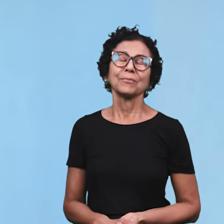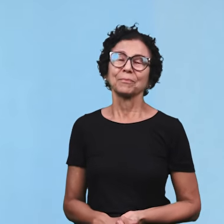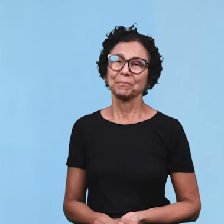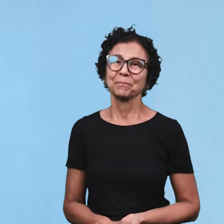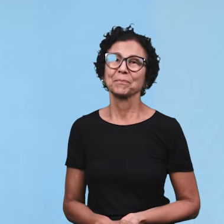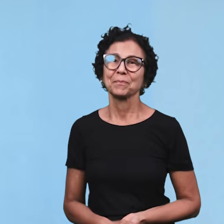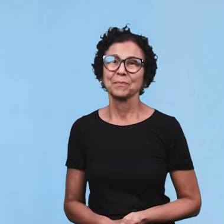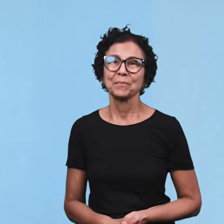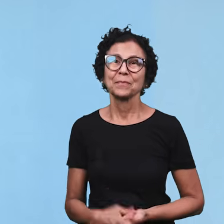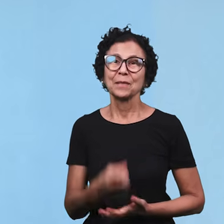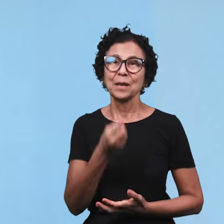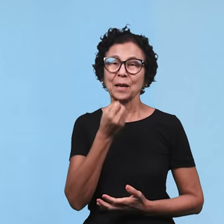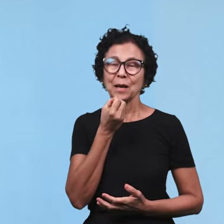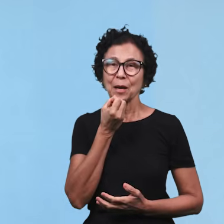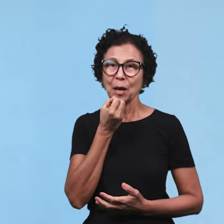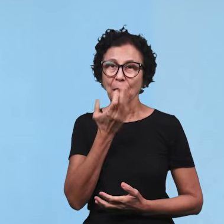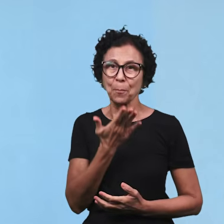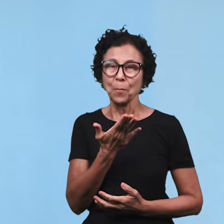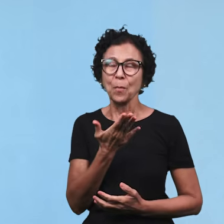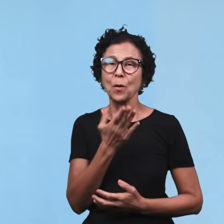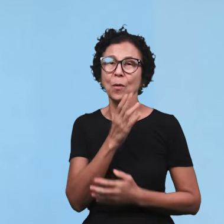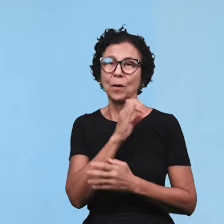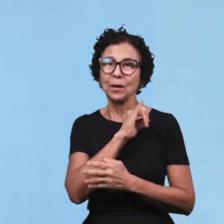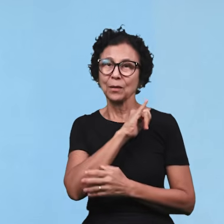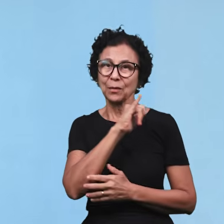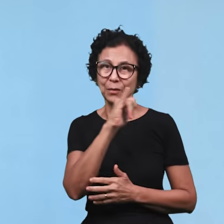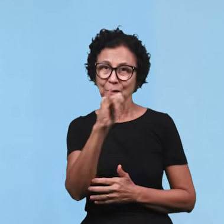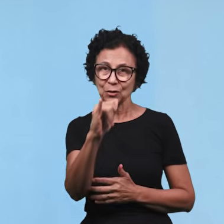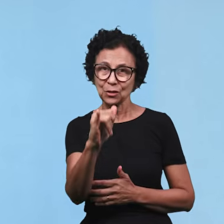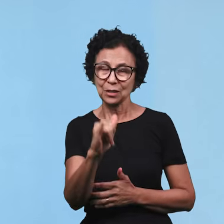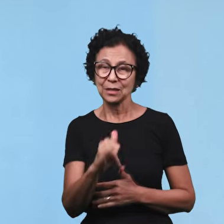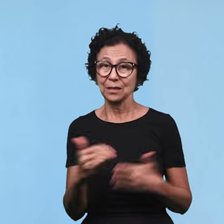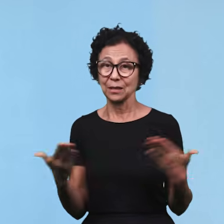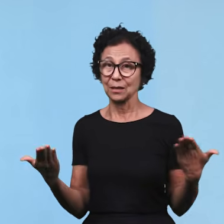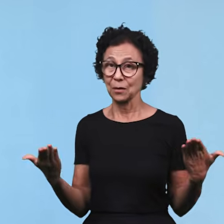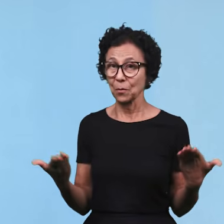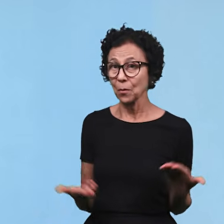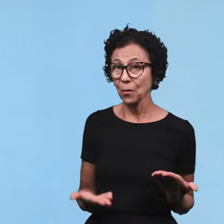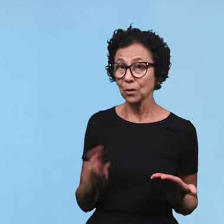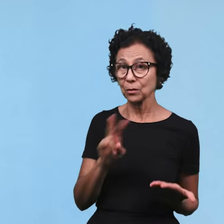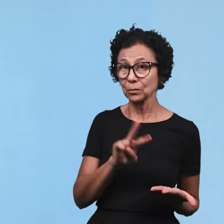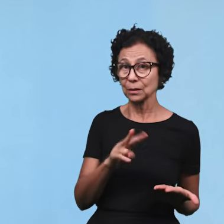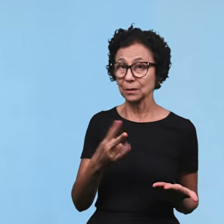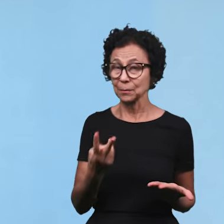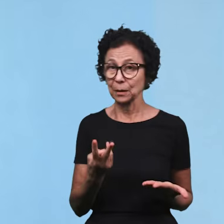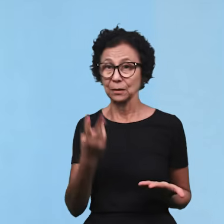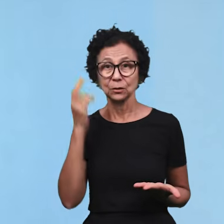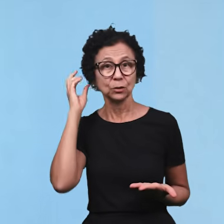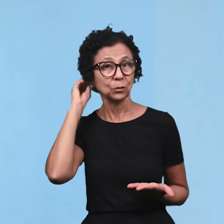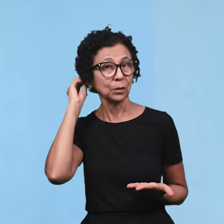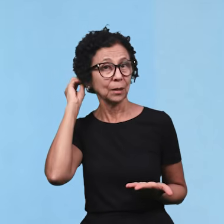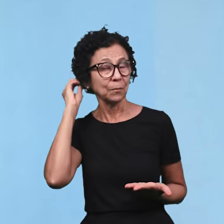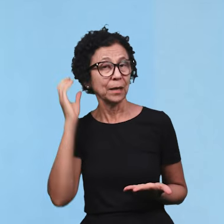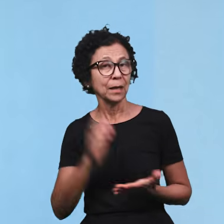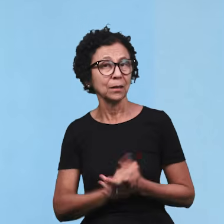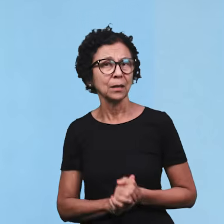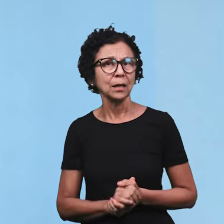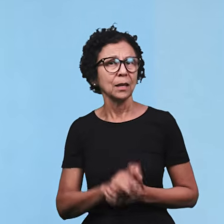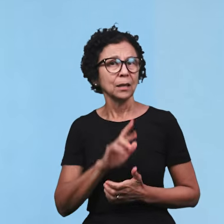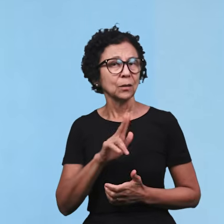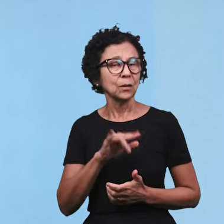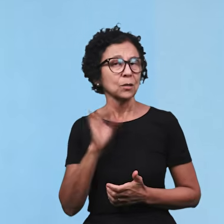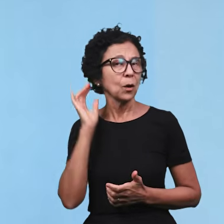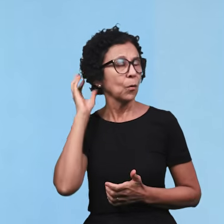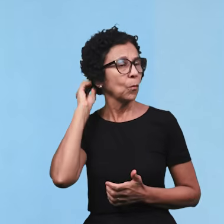boa notícia é que hoje, através do transplante capilar, a gente não utiliza somente o couro cabeludo como